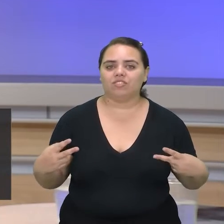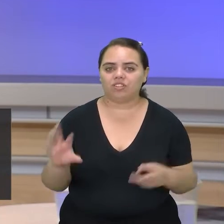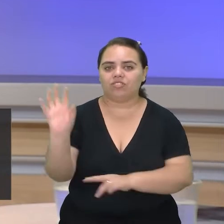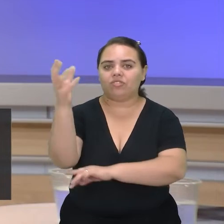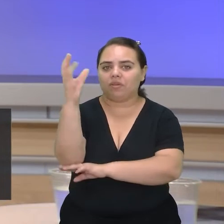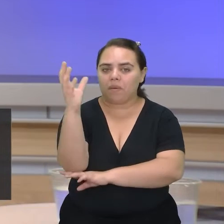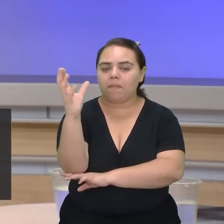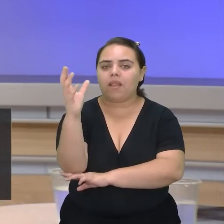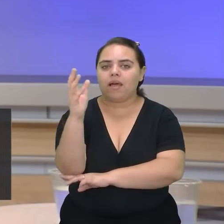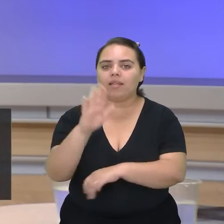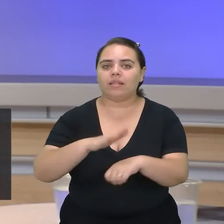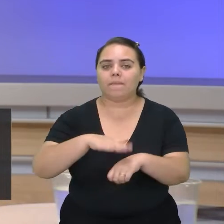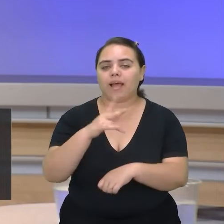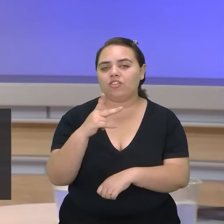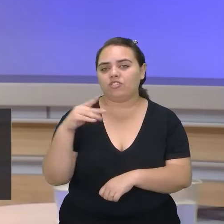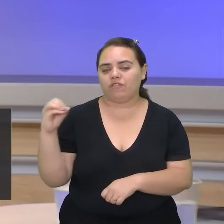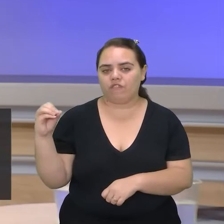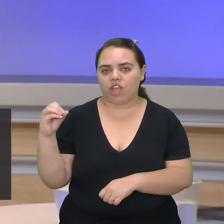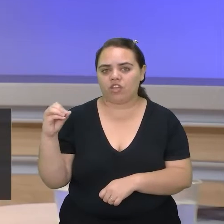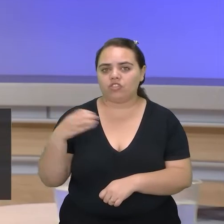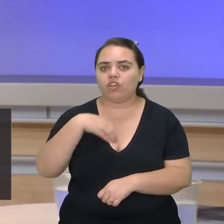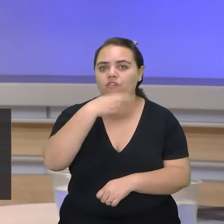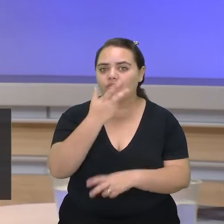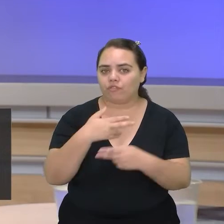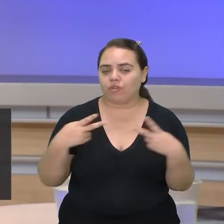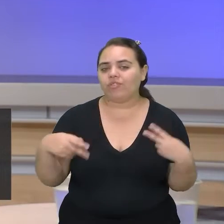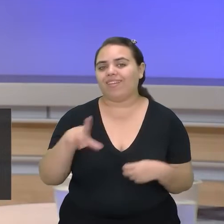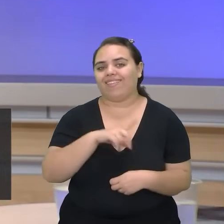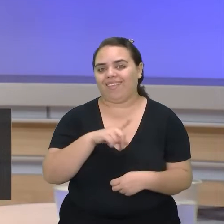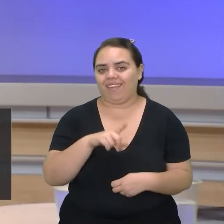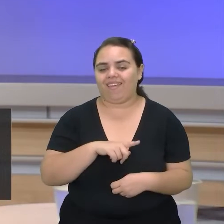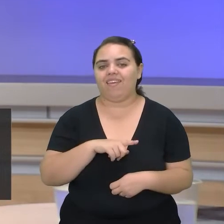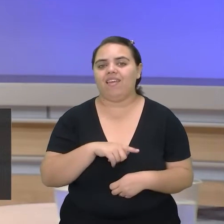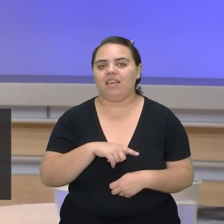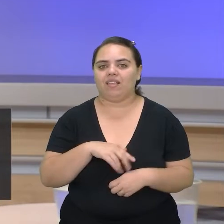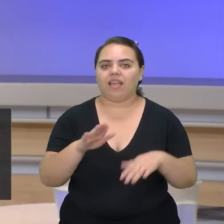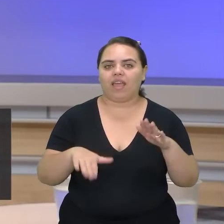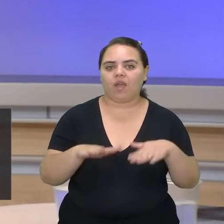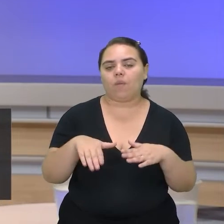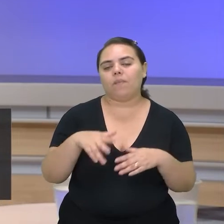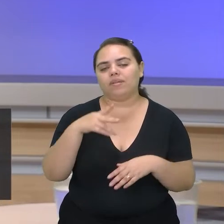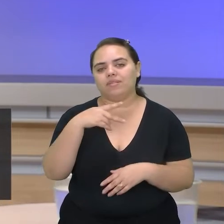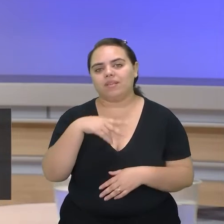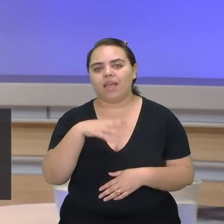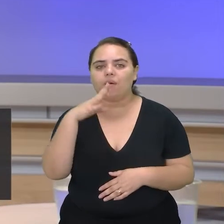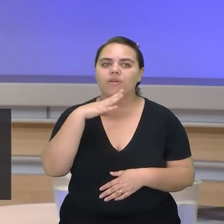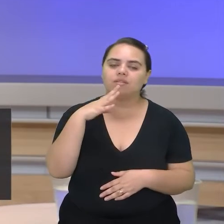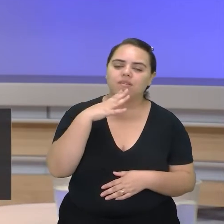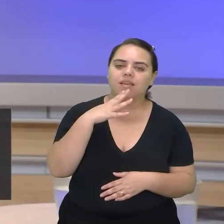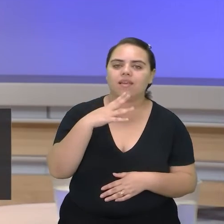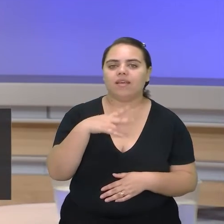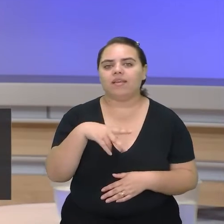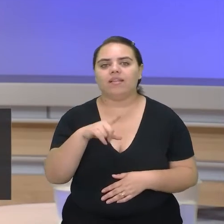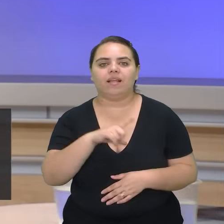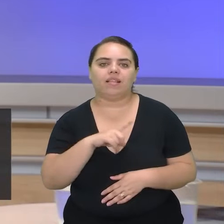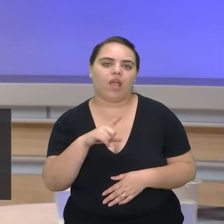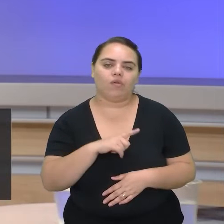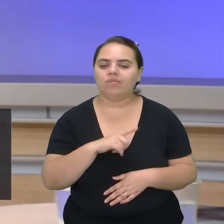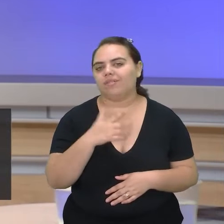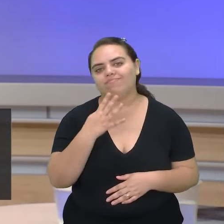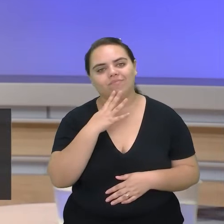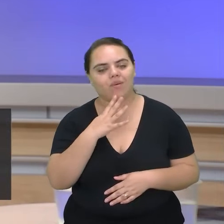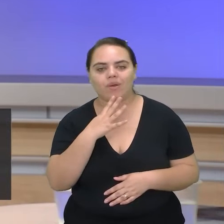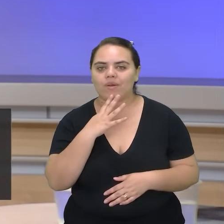menos umas 20 que são frutíferas, algumas mais conhecidas, outras menos, né? Pitanga, goiaba, grumichama,